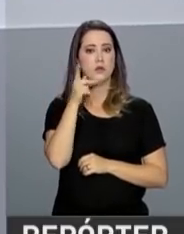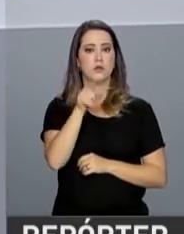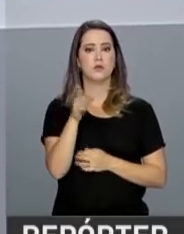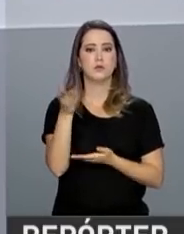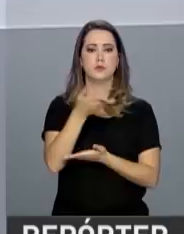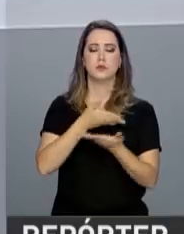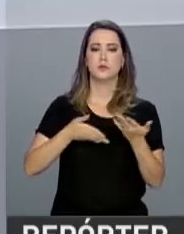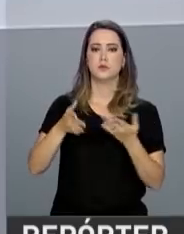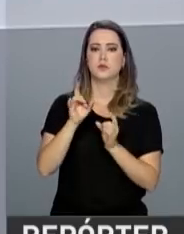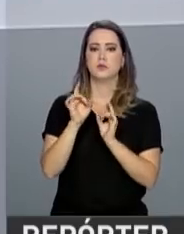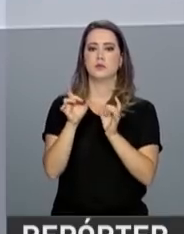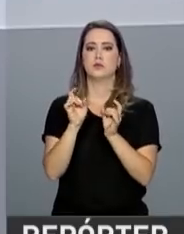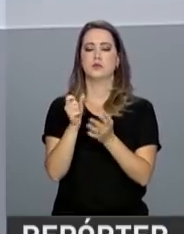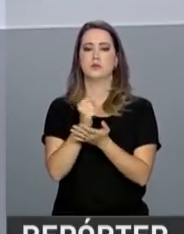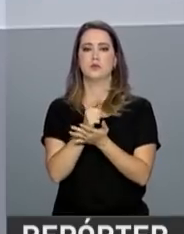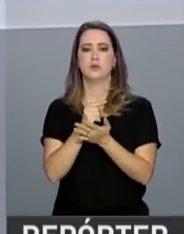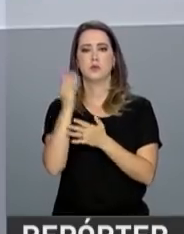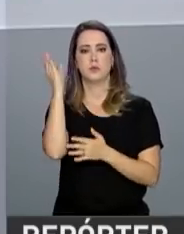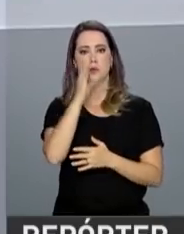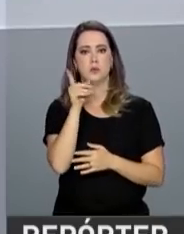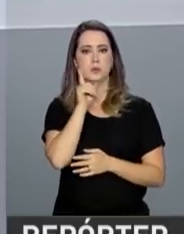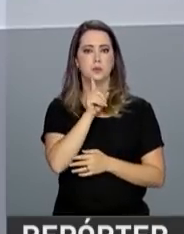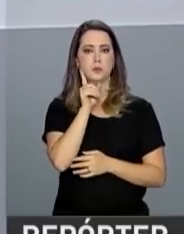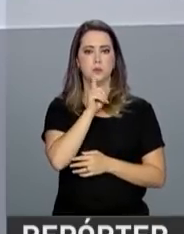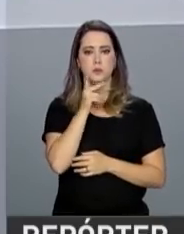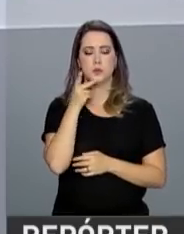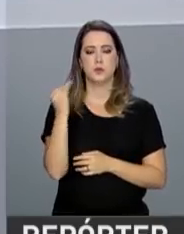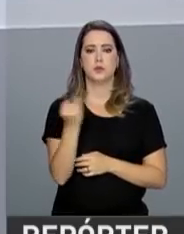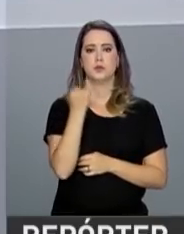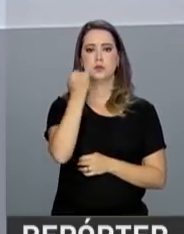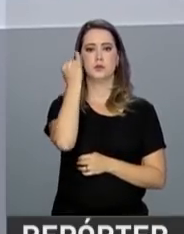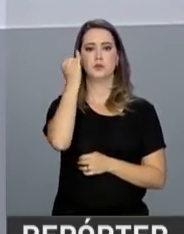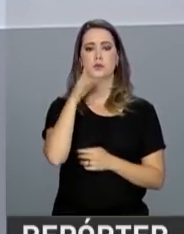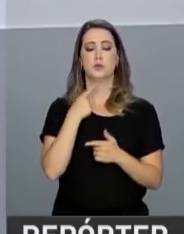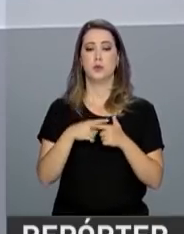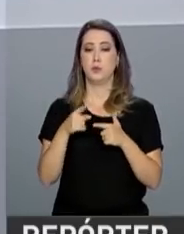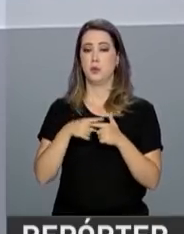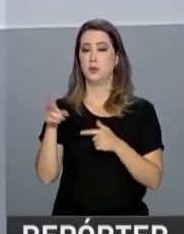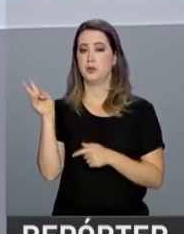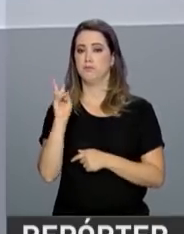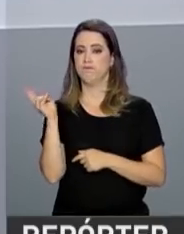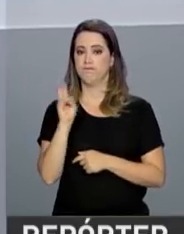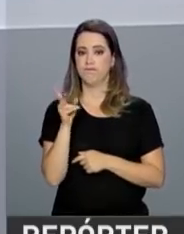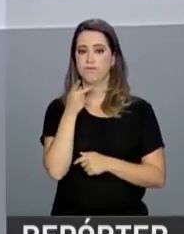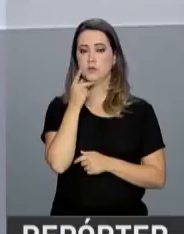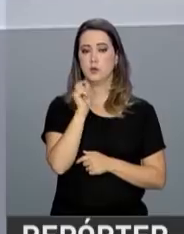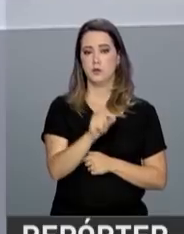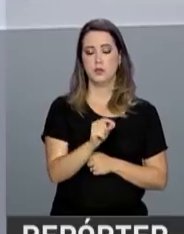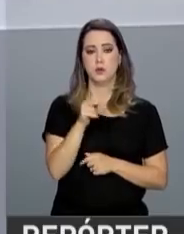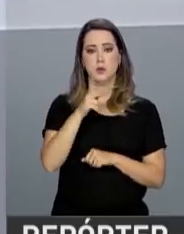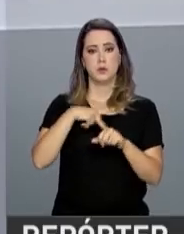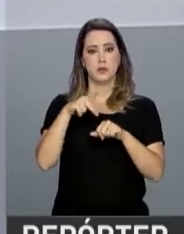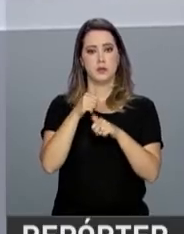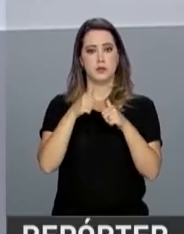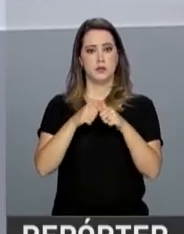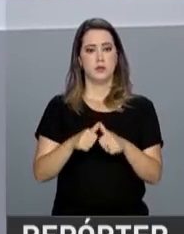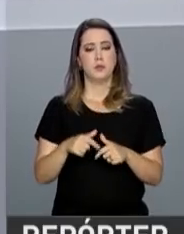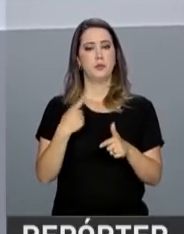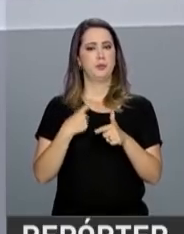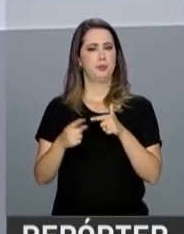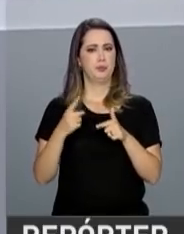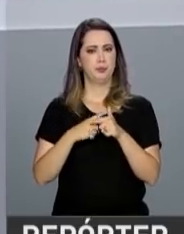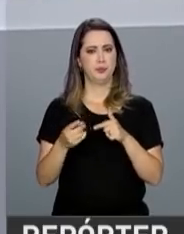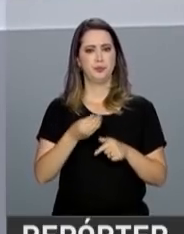sobre as relações comerciais entre brasil e estados unidos e ressaltou ainda a situação da venezuela segundo ele o país está em